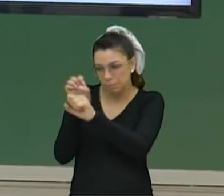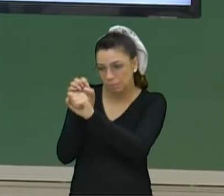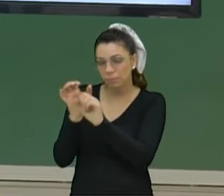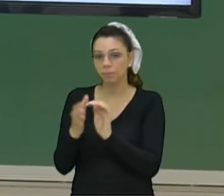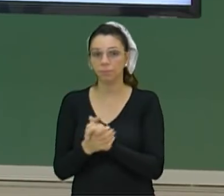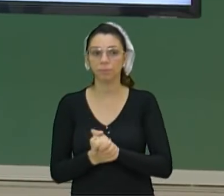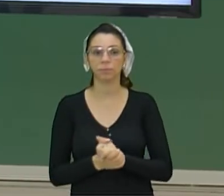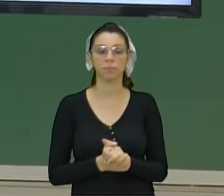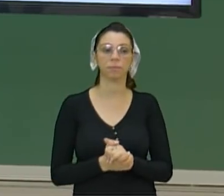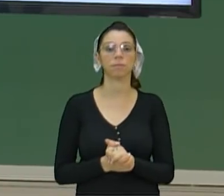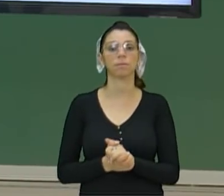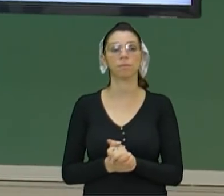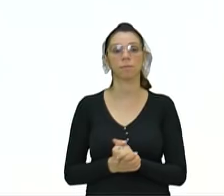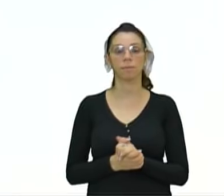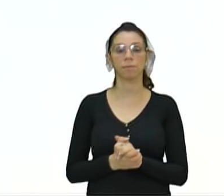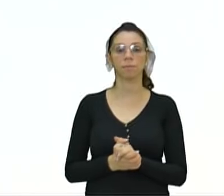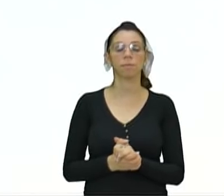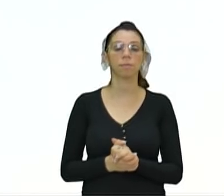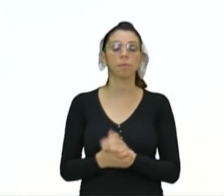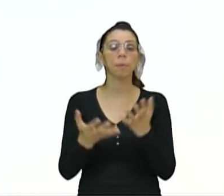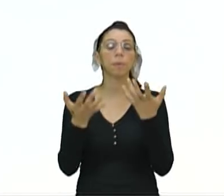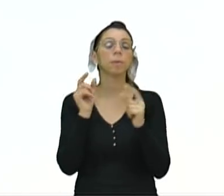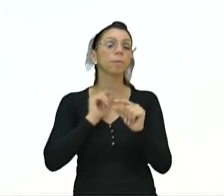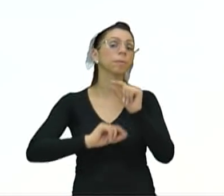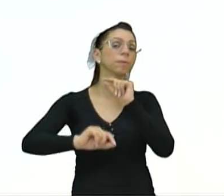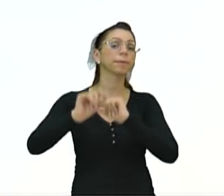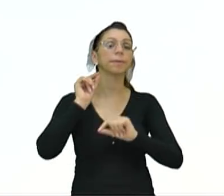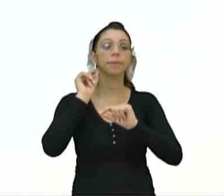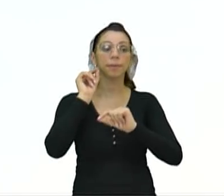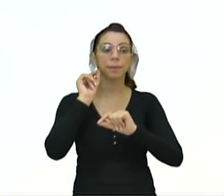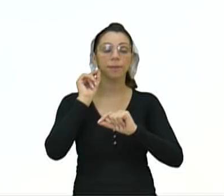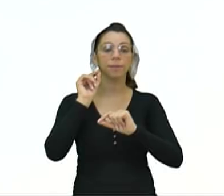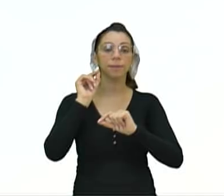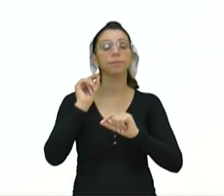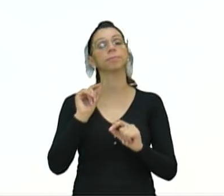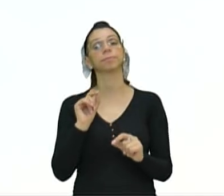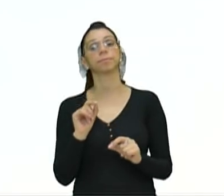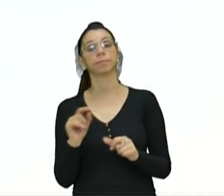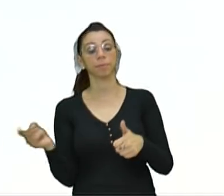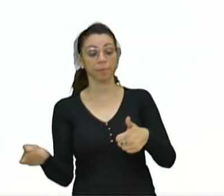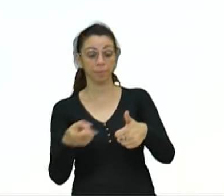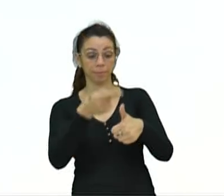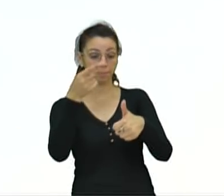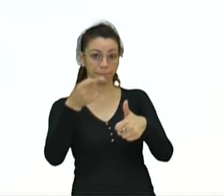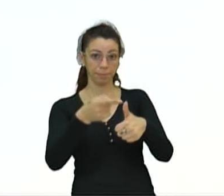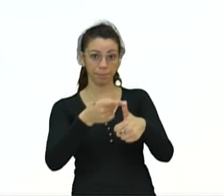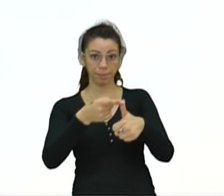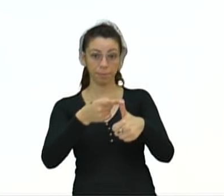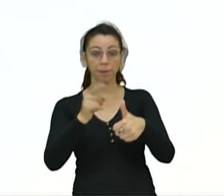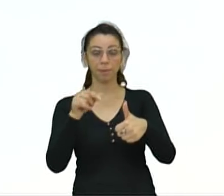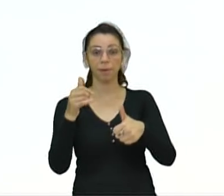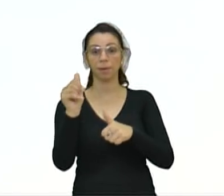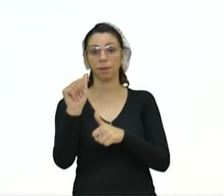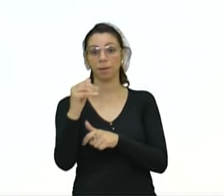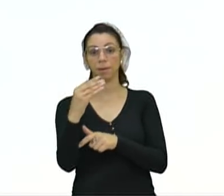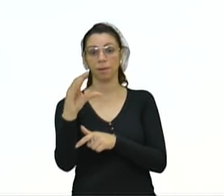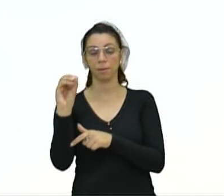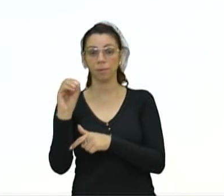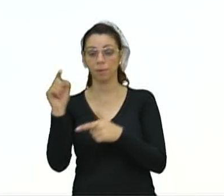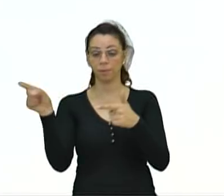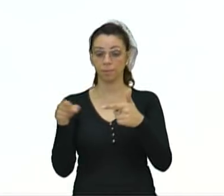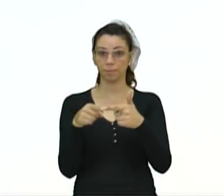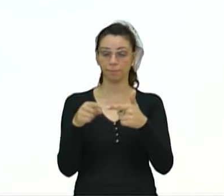Então, acompanhem aí. Queremos o quê? O que nós queremos? Queremos que o primeiro parafuso seja de aço e o segundo de